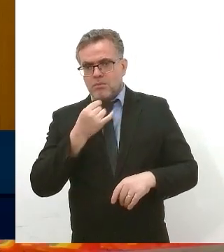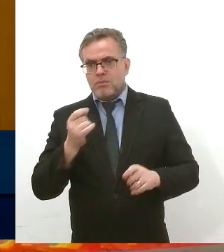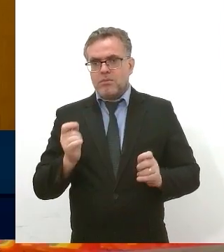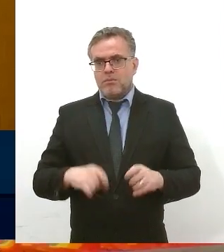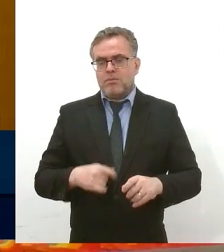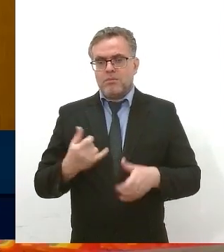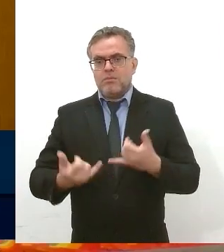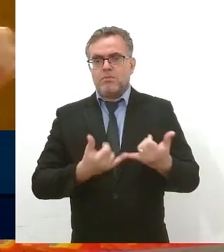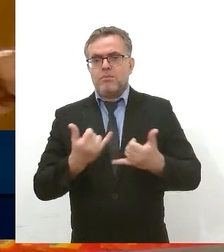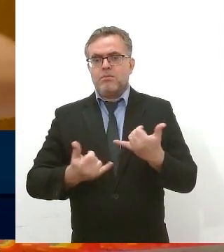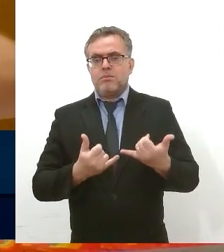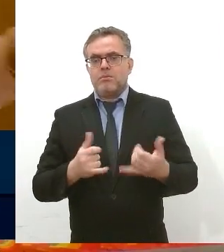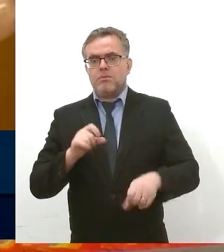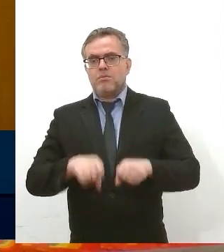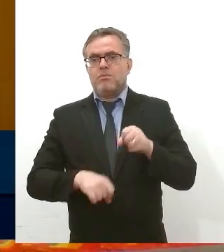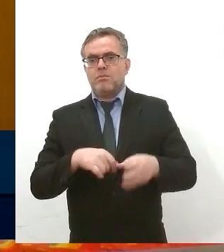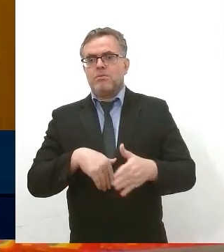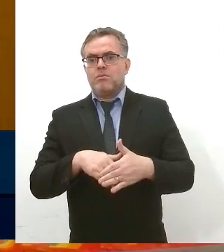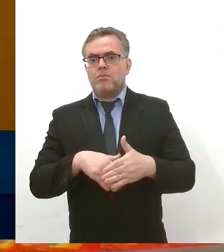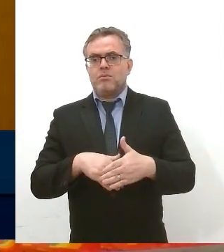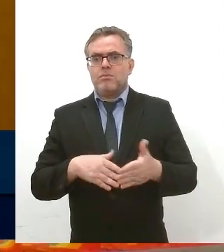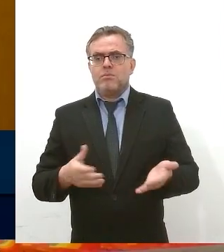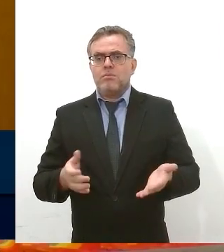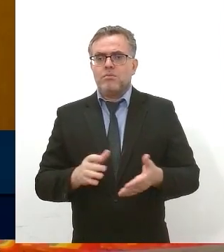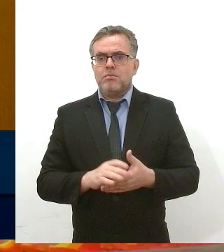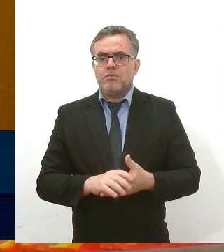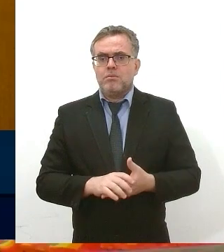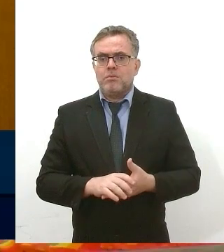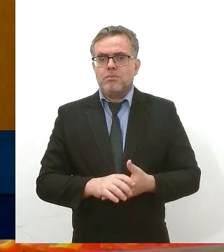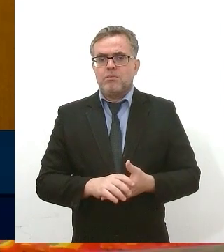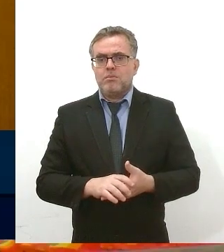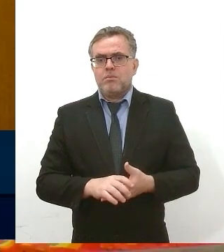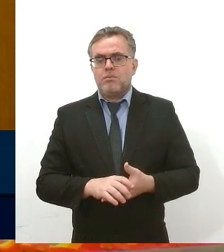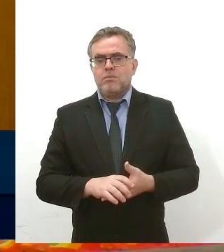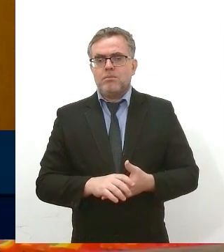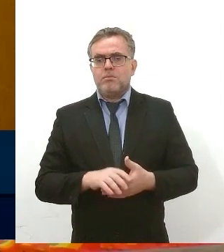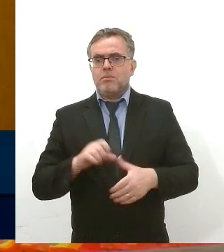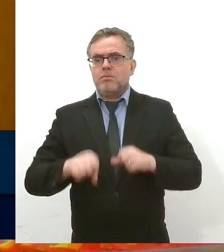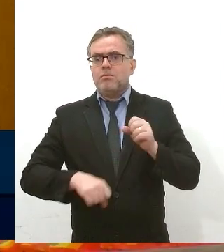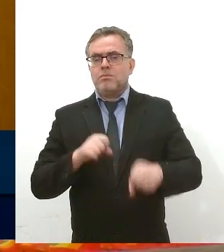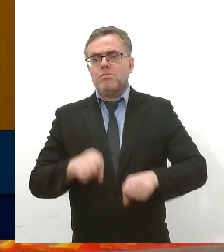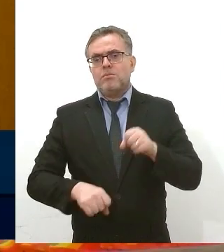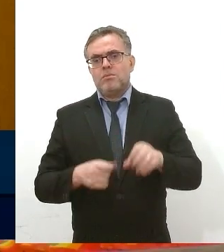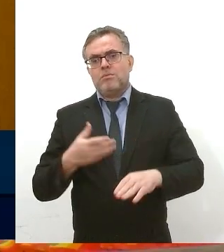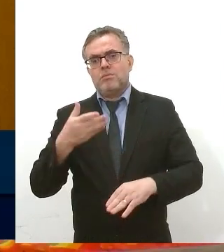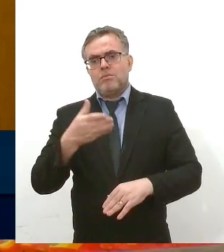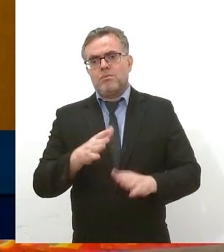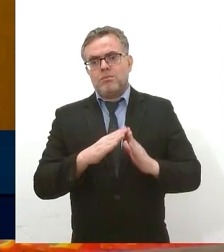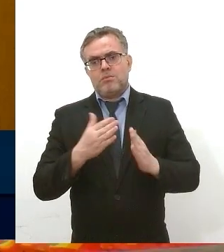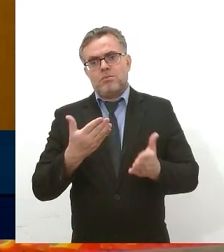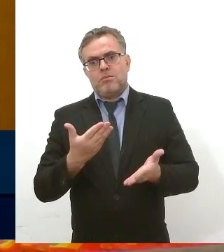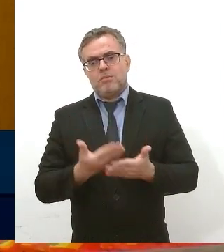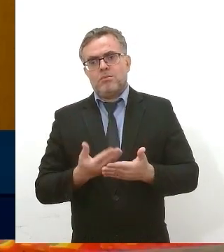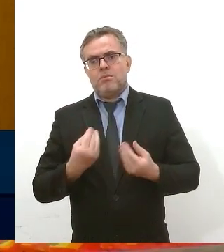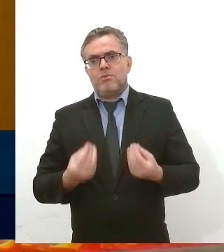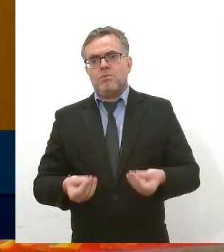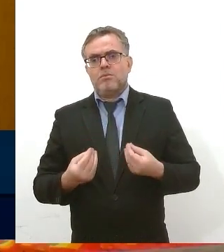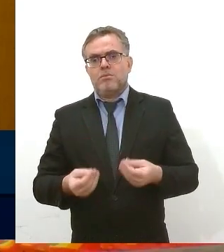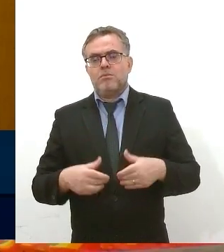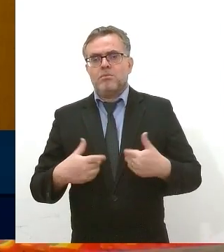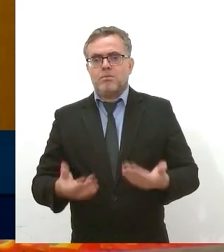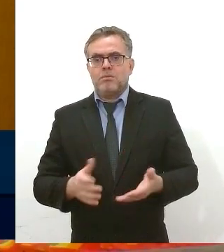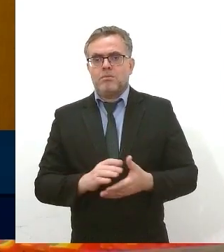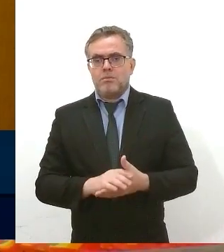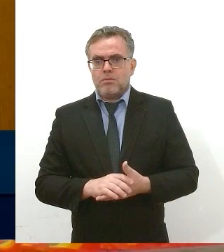bola. Eu ia para a escola com essas rodinhas, Garibaldo. E só por causa disso, além disso, né, eu